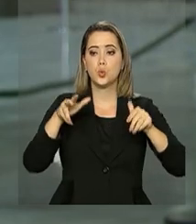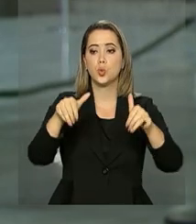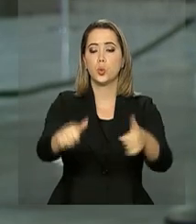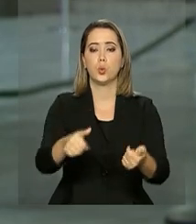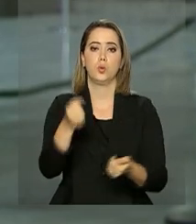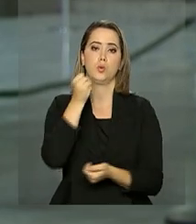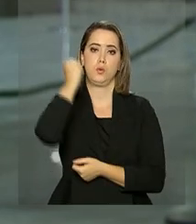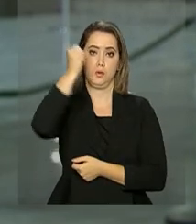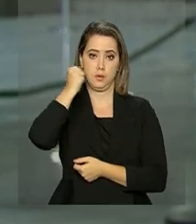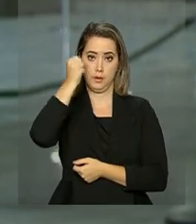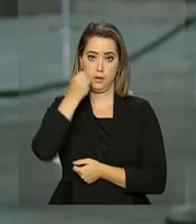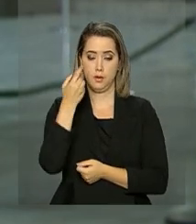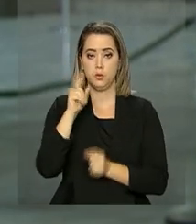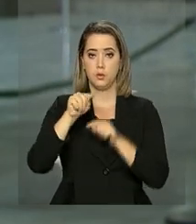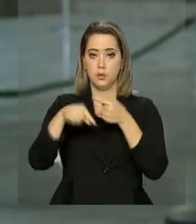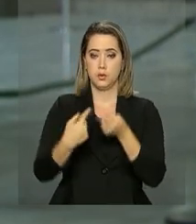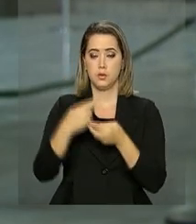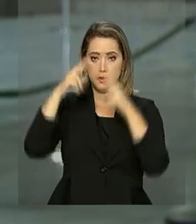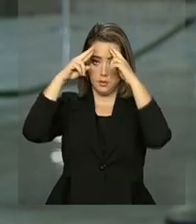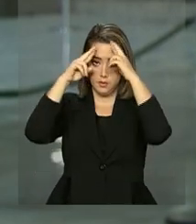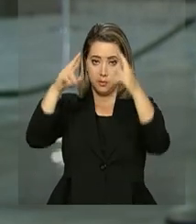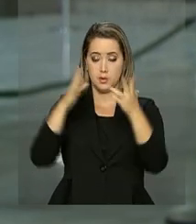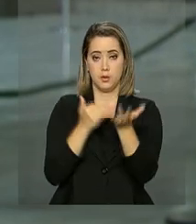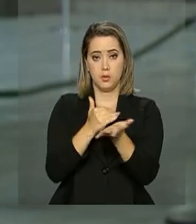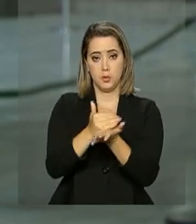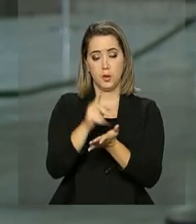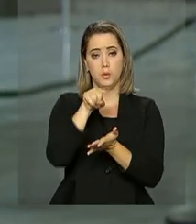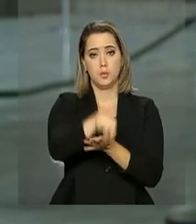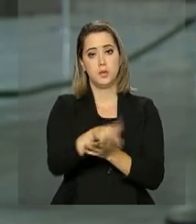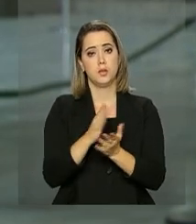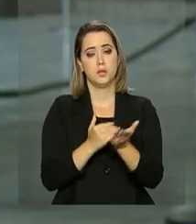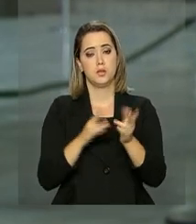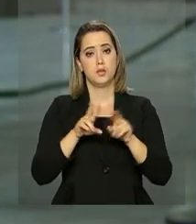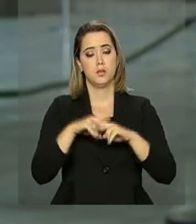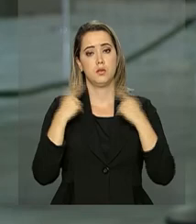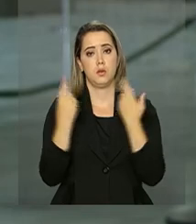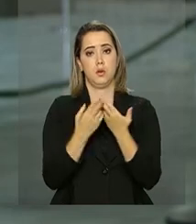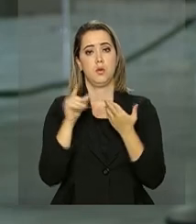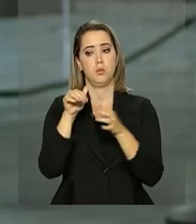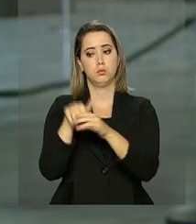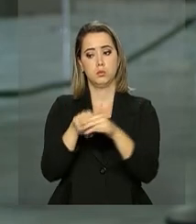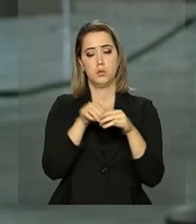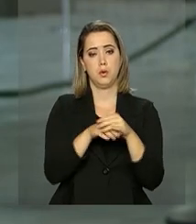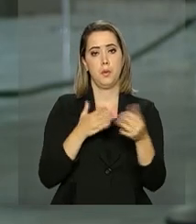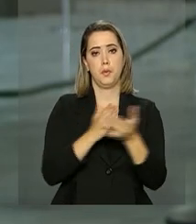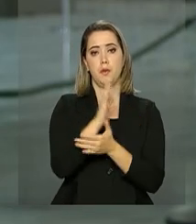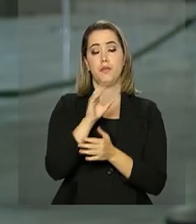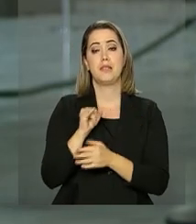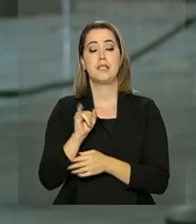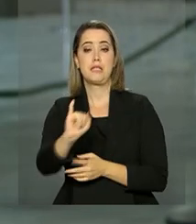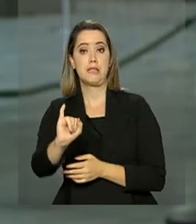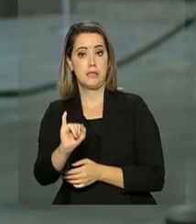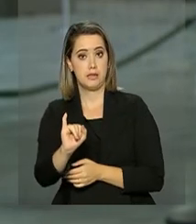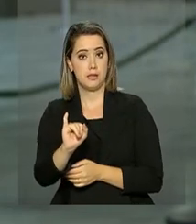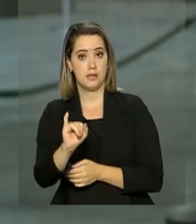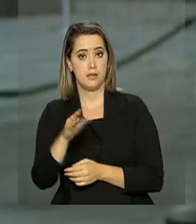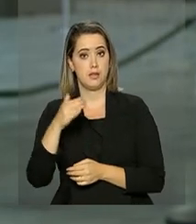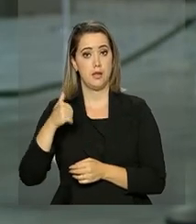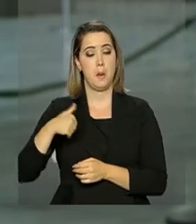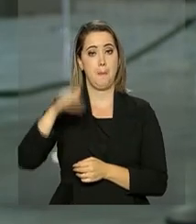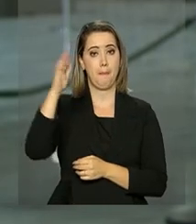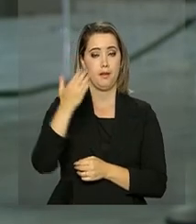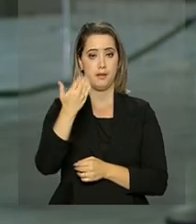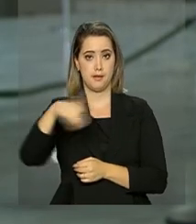plenário, respeitado o quórum mínimo para ser iniciada a sessão, o projeto é aprovado se a maioria simples dos